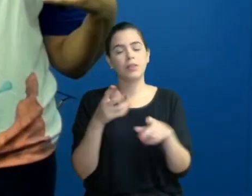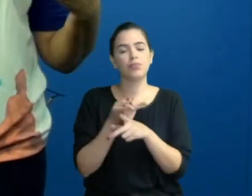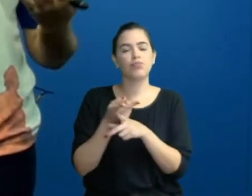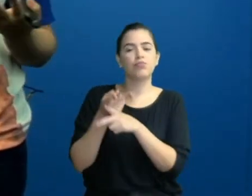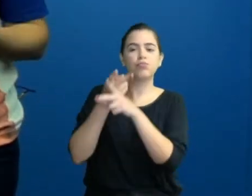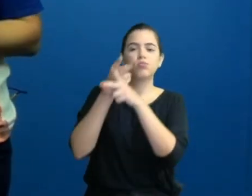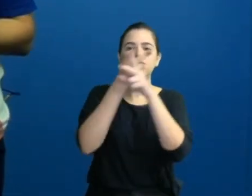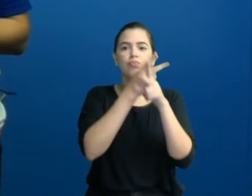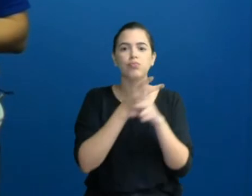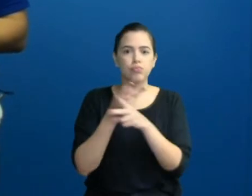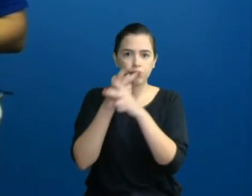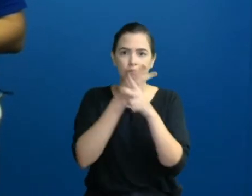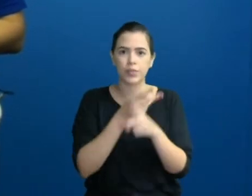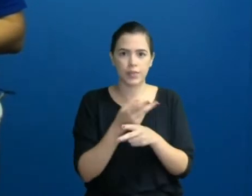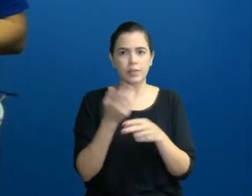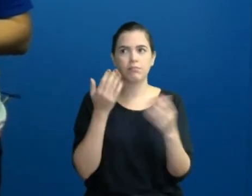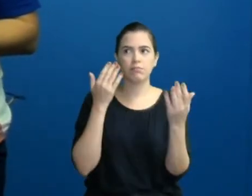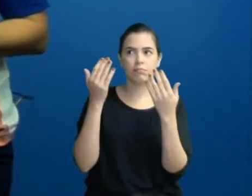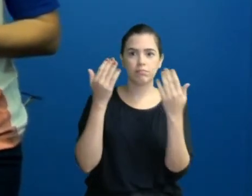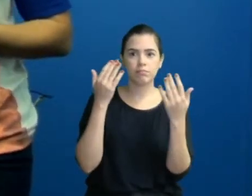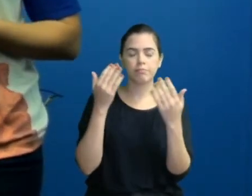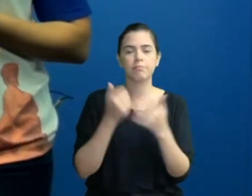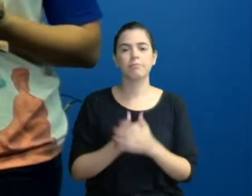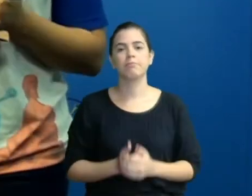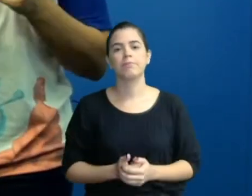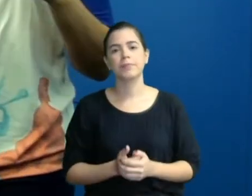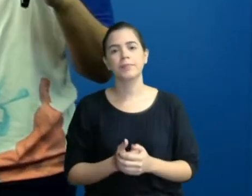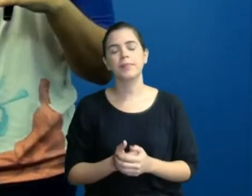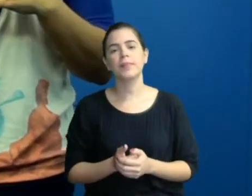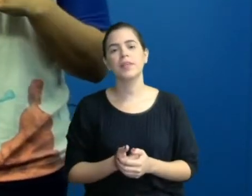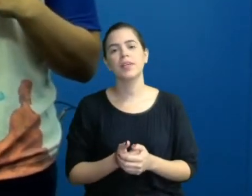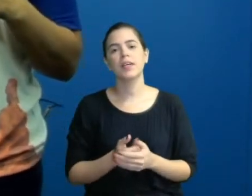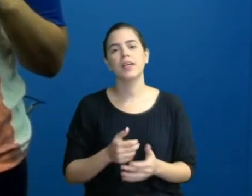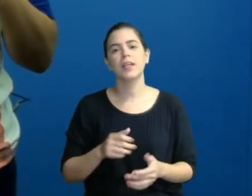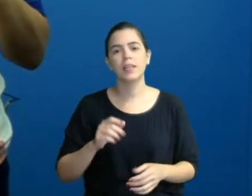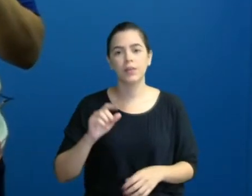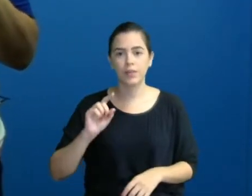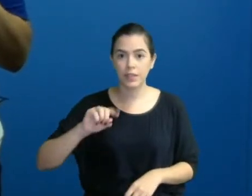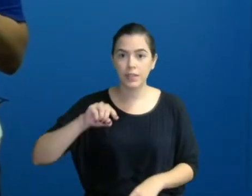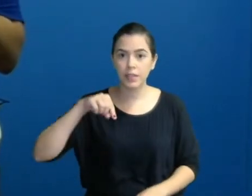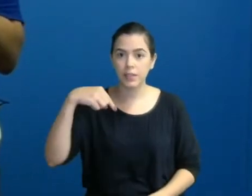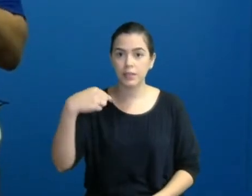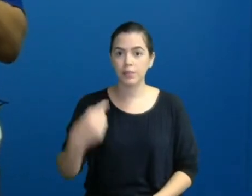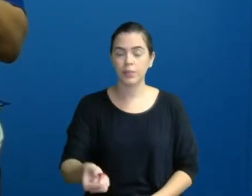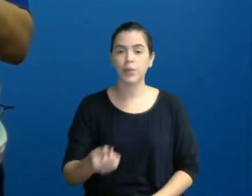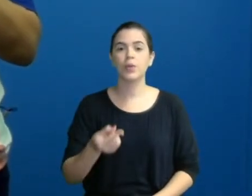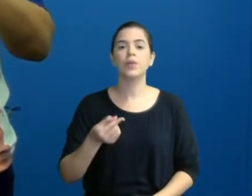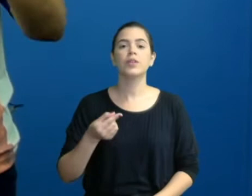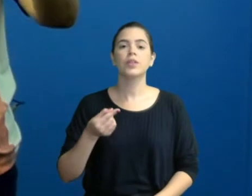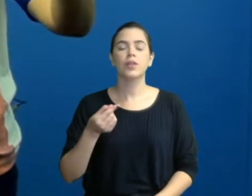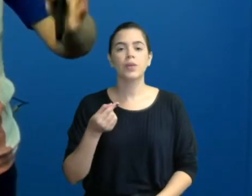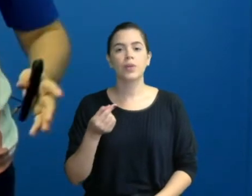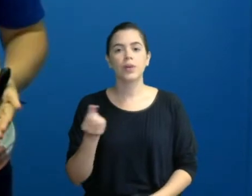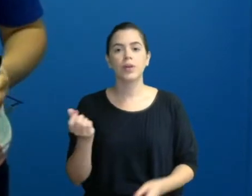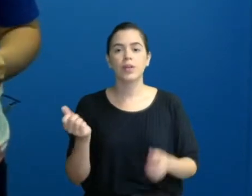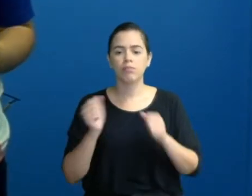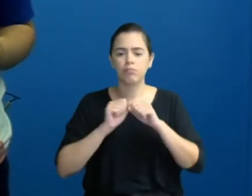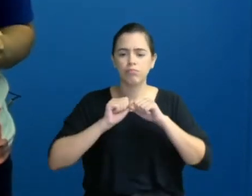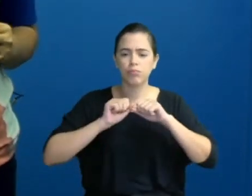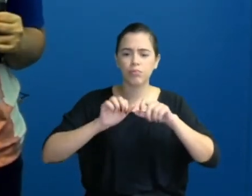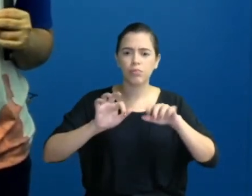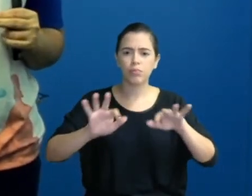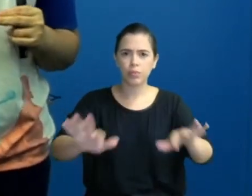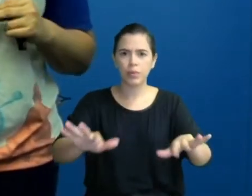como vai estar o vento, a previsão do vento, tá bem? Então, logo em seguida, o que ganhou, o que se popularizou